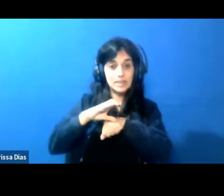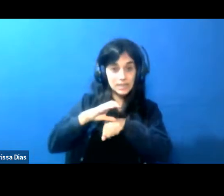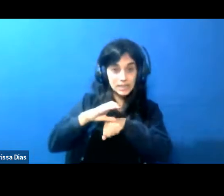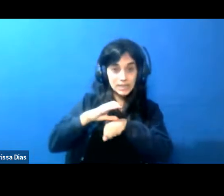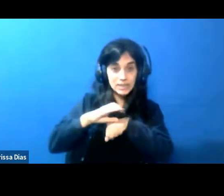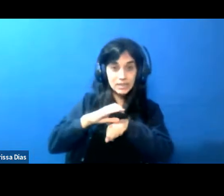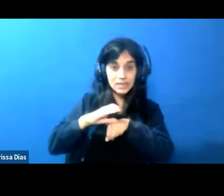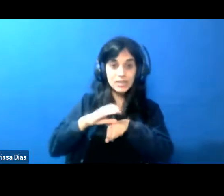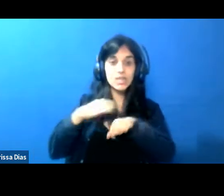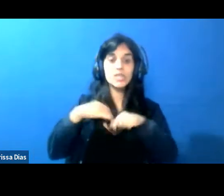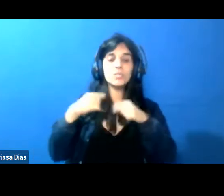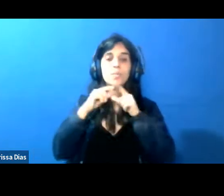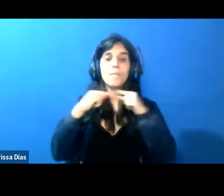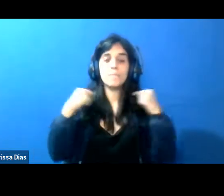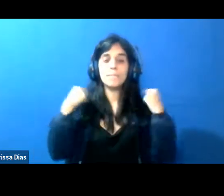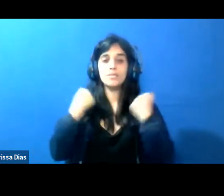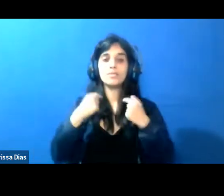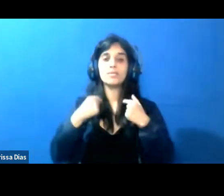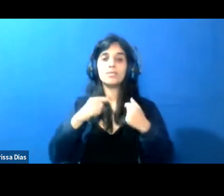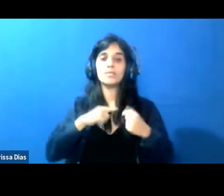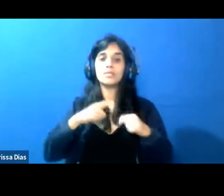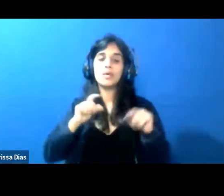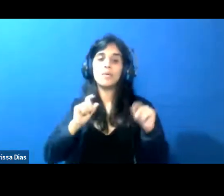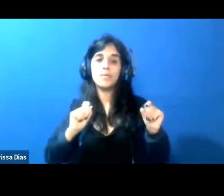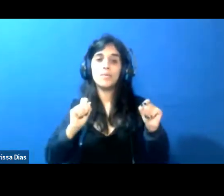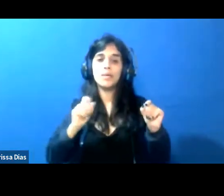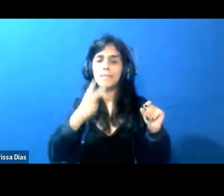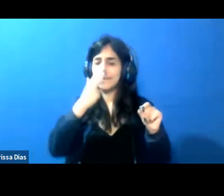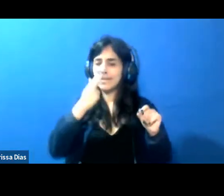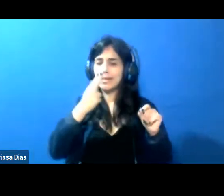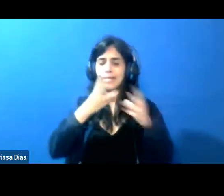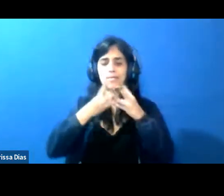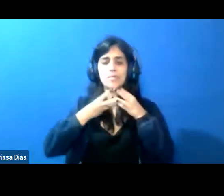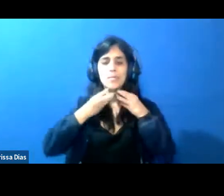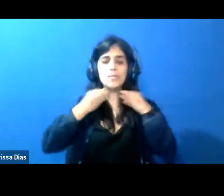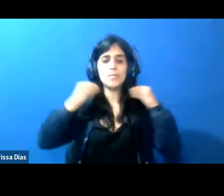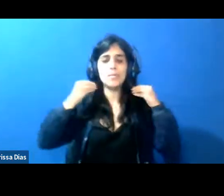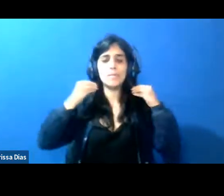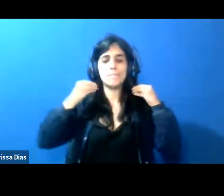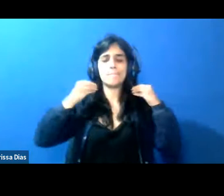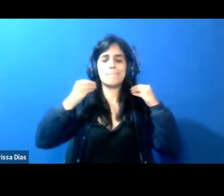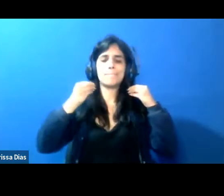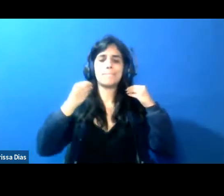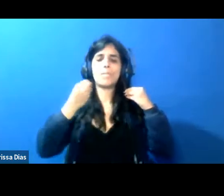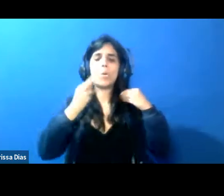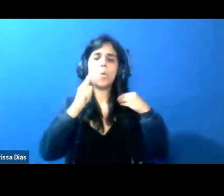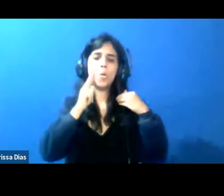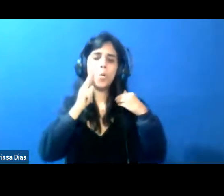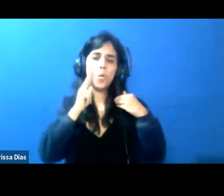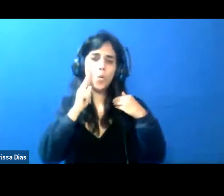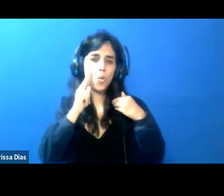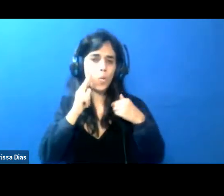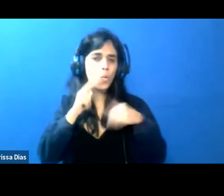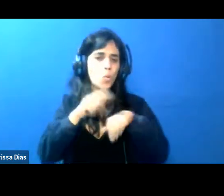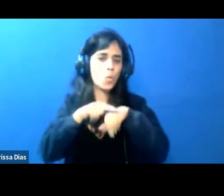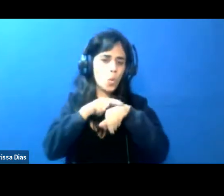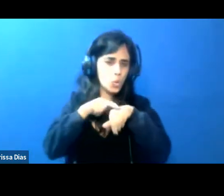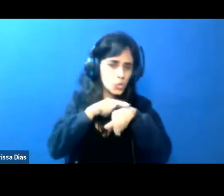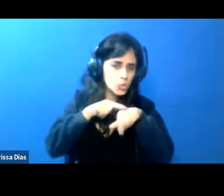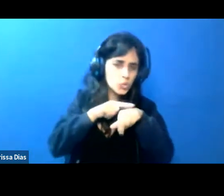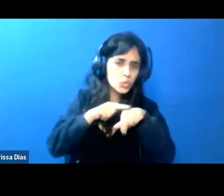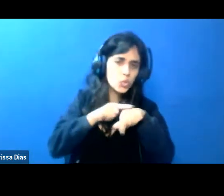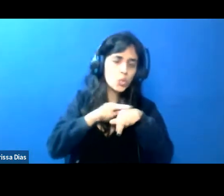meu pescoço um lenço lilás com branco, que é uma simbologia da Via Campesina, que é